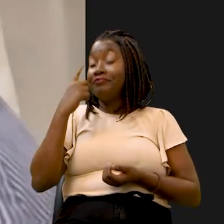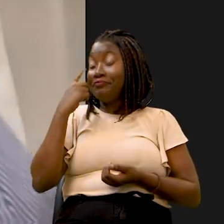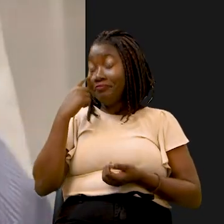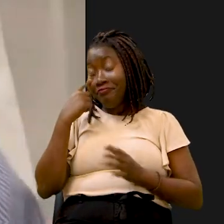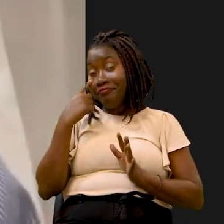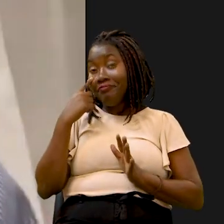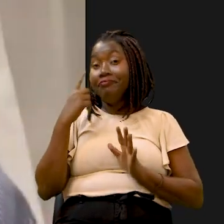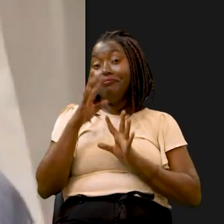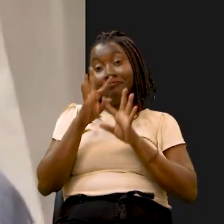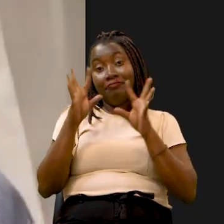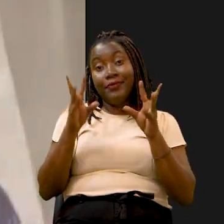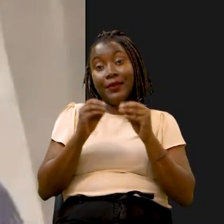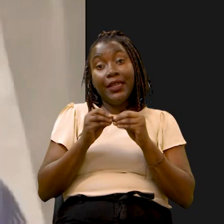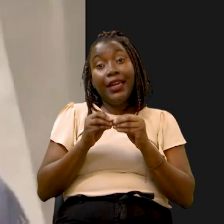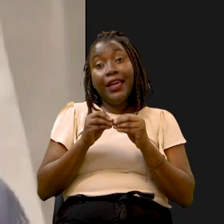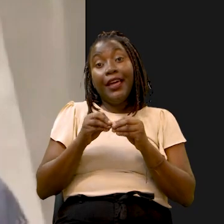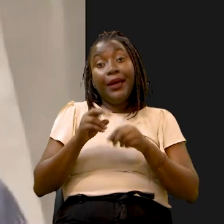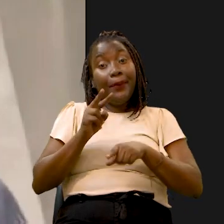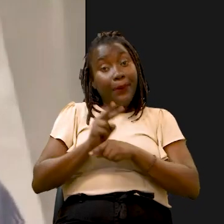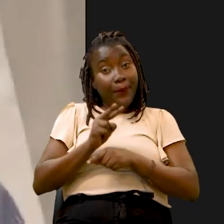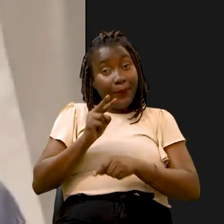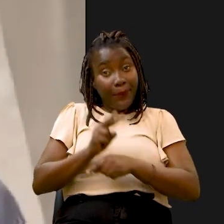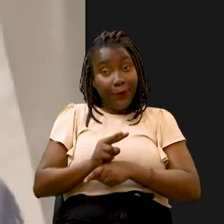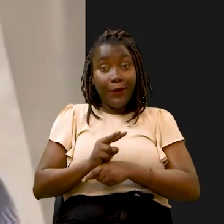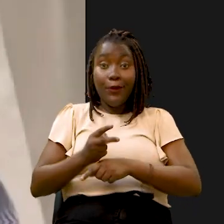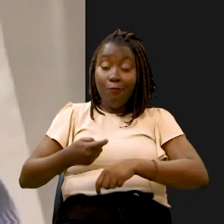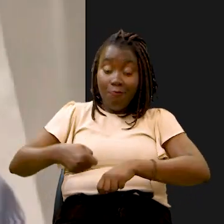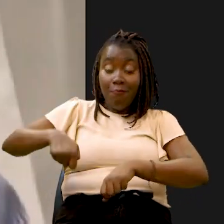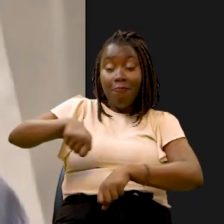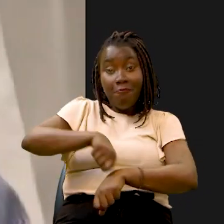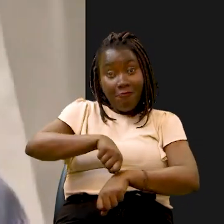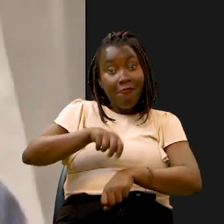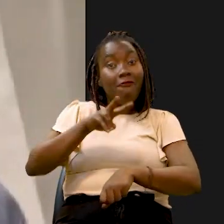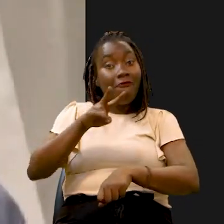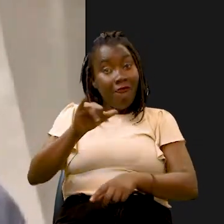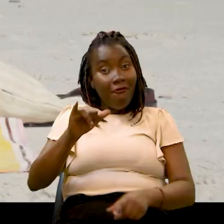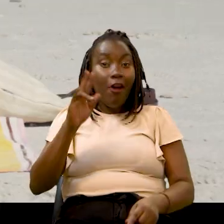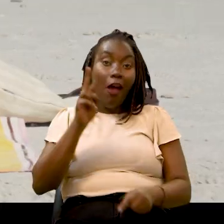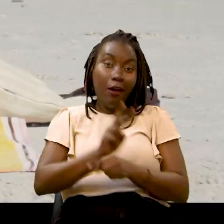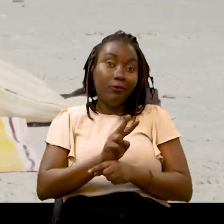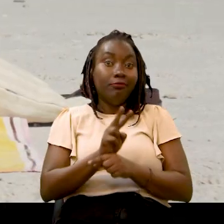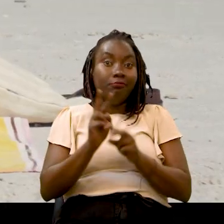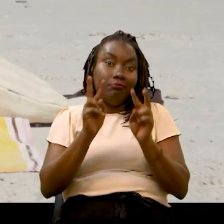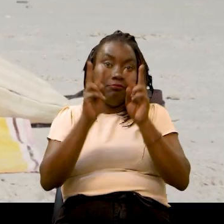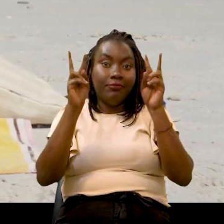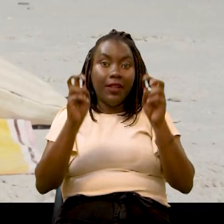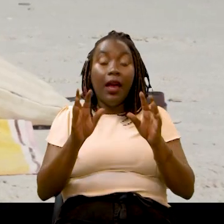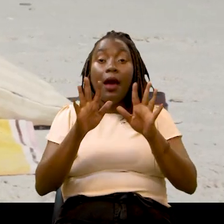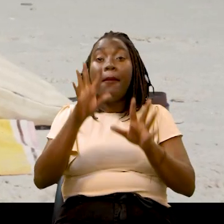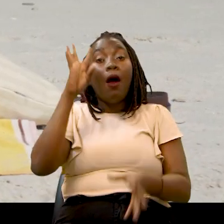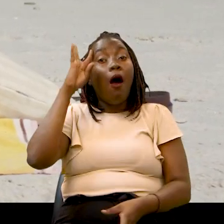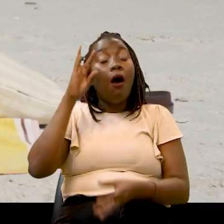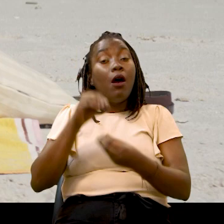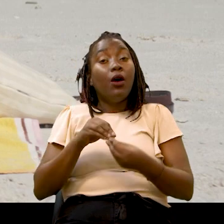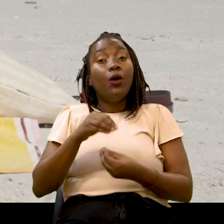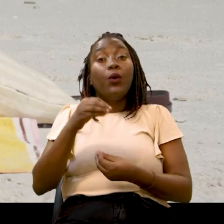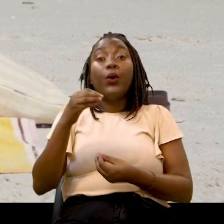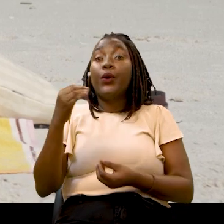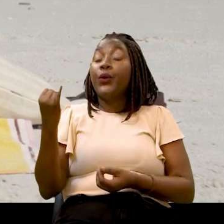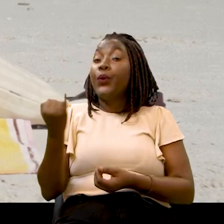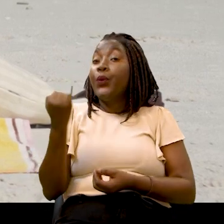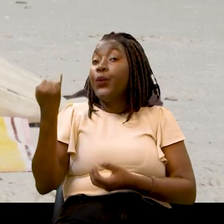Olha, por definição, né, o protetor solar vai conferir alguma proteção. Considera-se que o